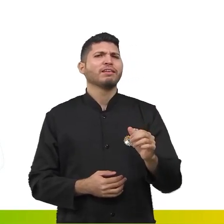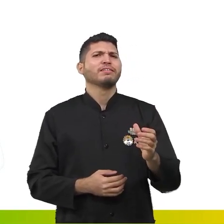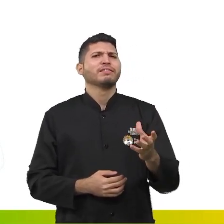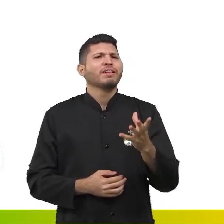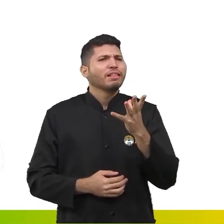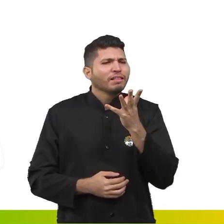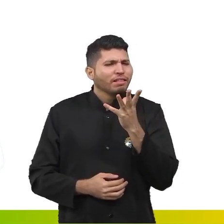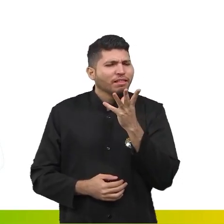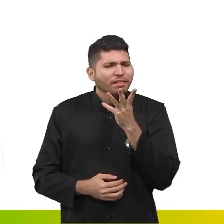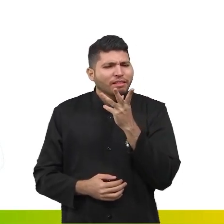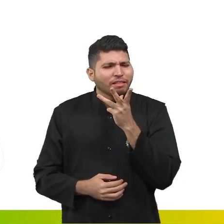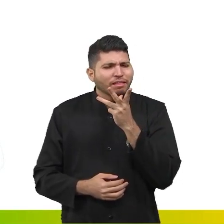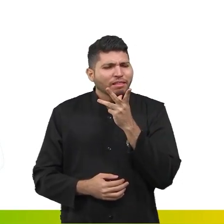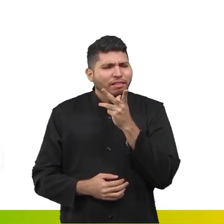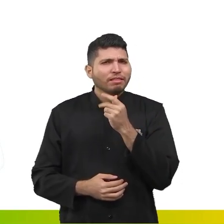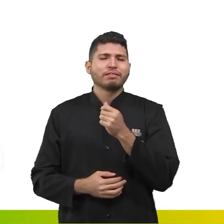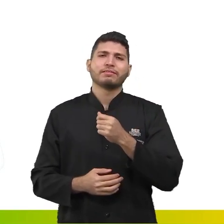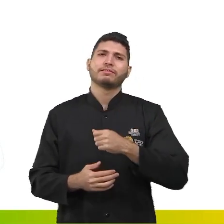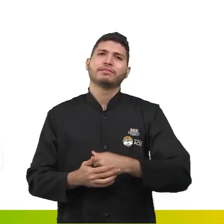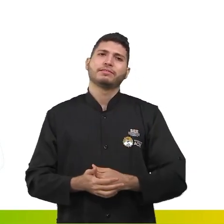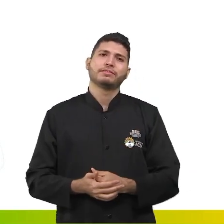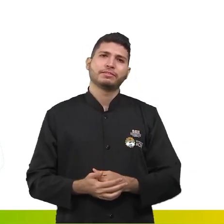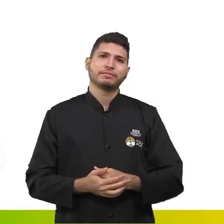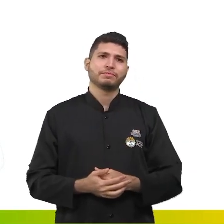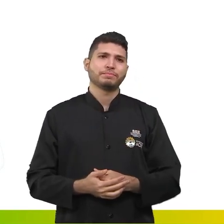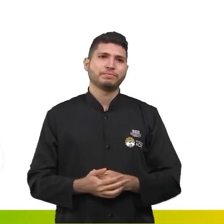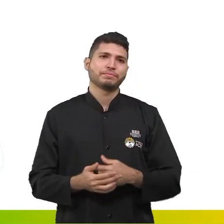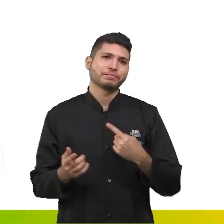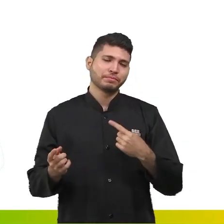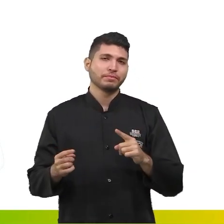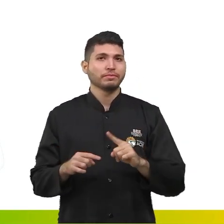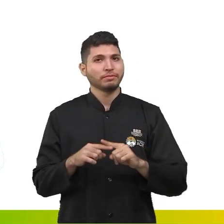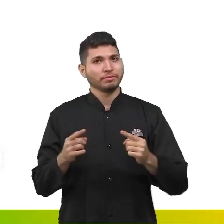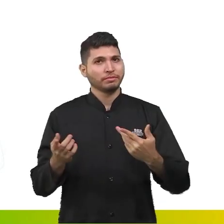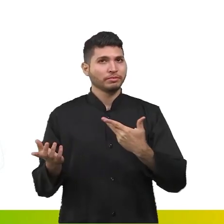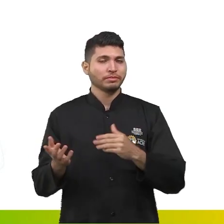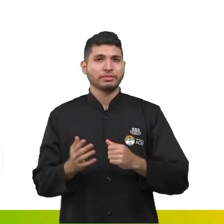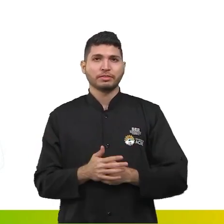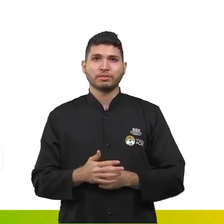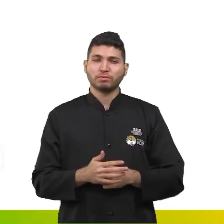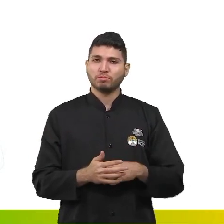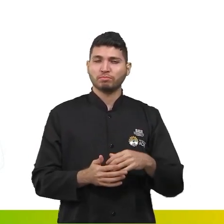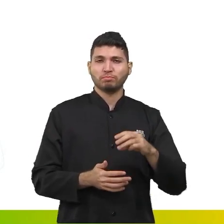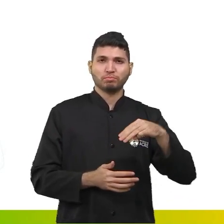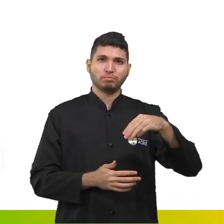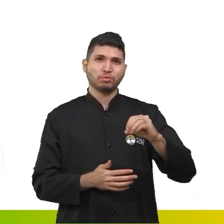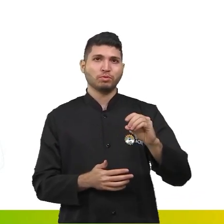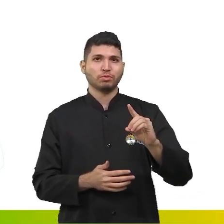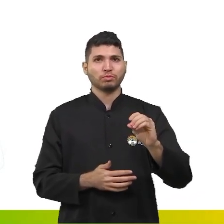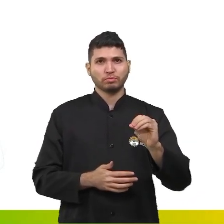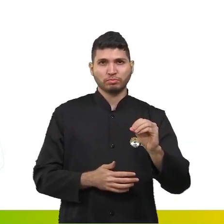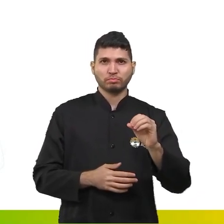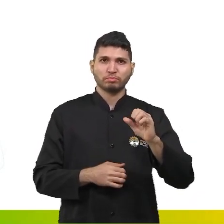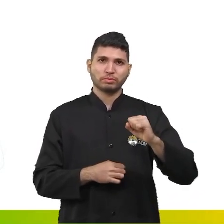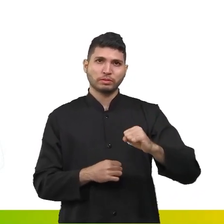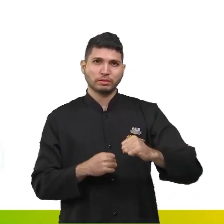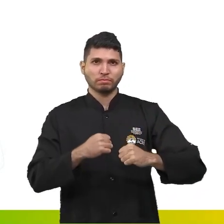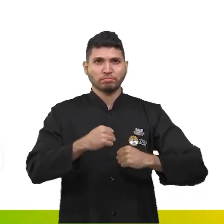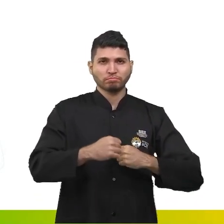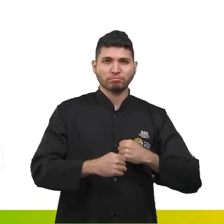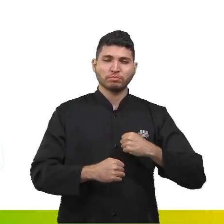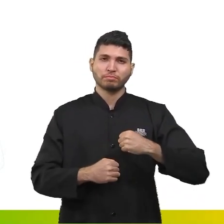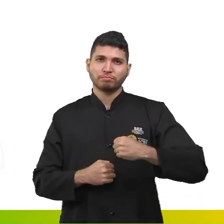lenta, eu estava me referindo a Marta, mas nesse caso lentamente é o modo que ela caminhou. Olha aí, ó.